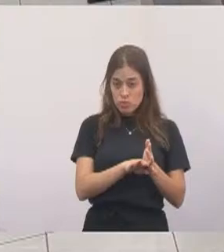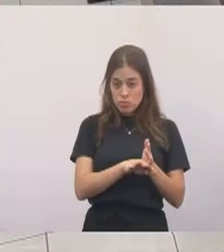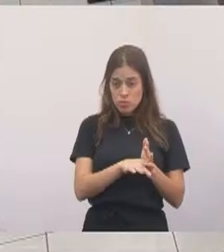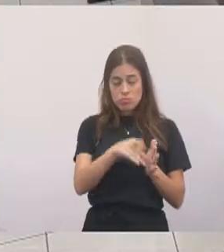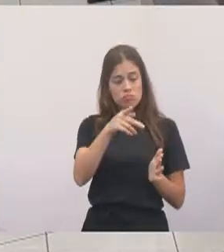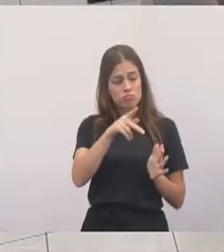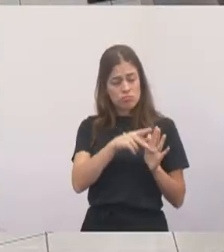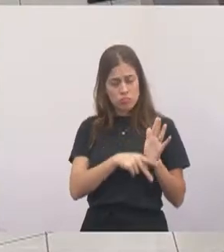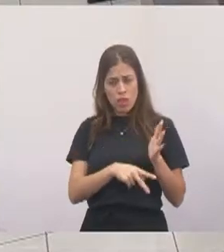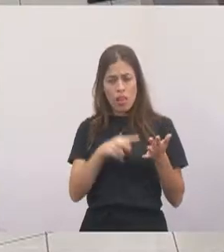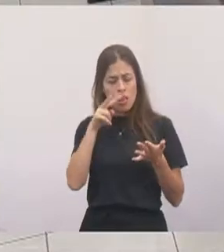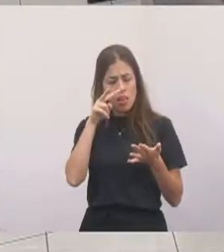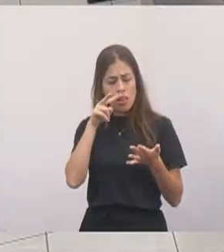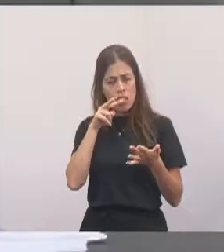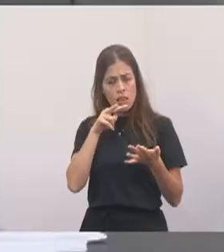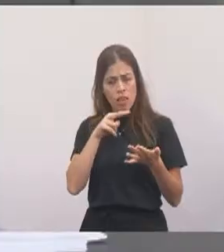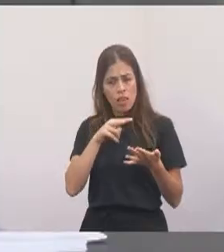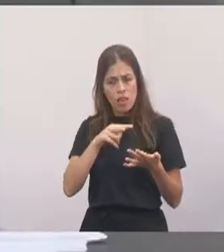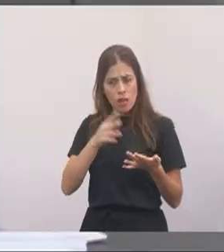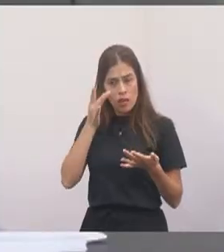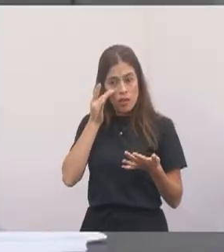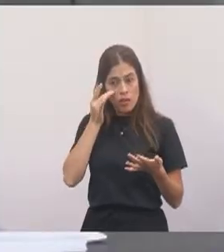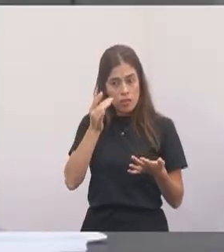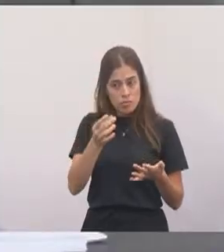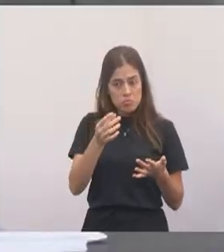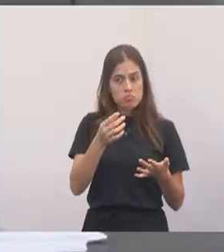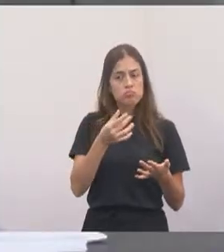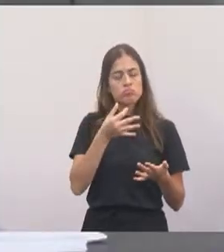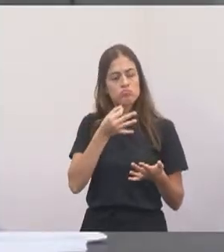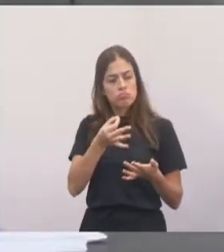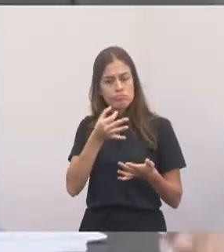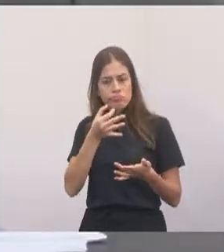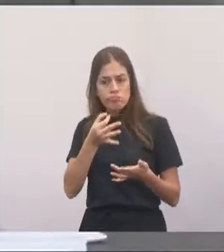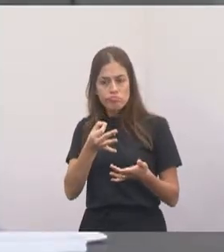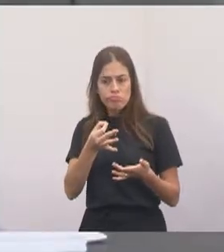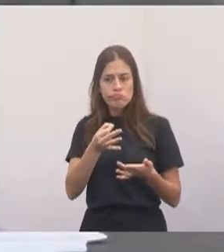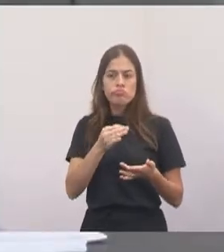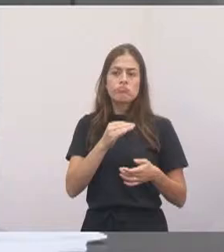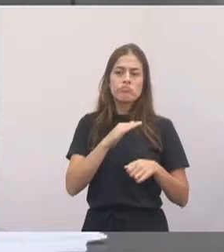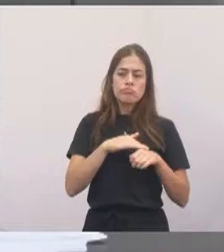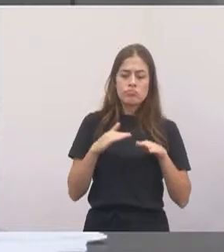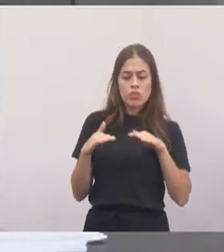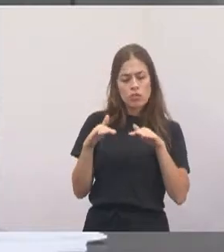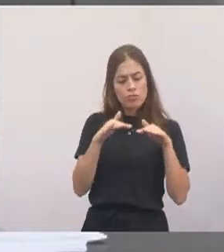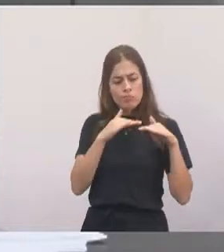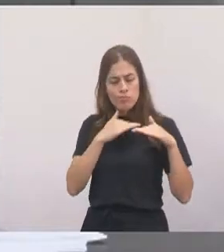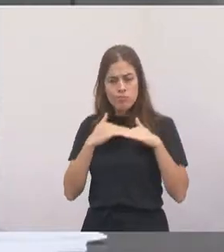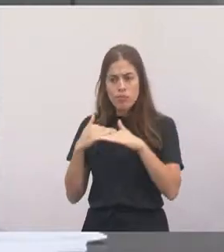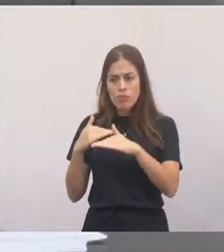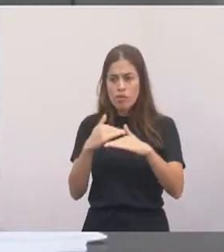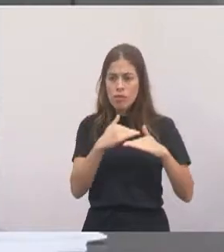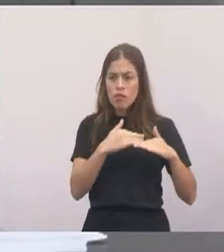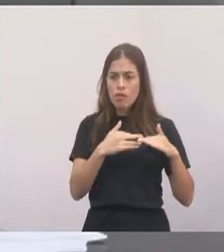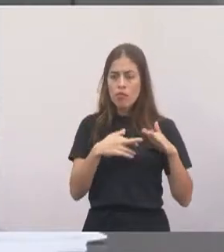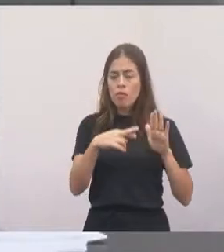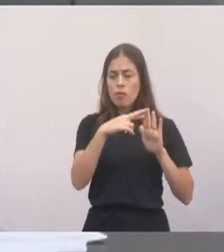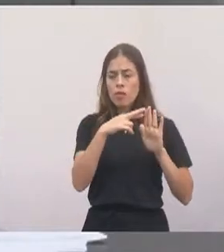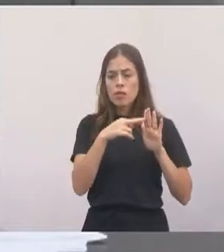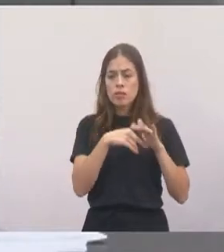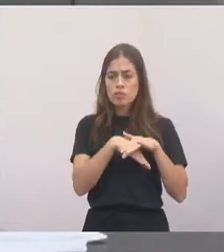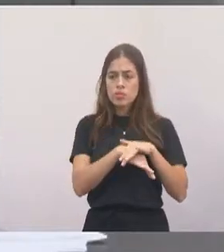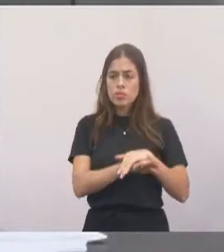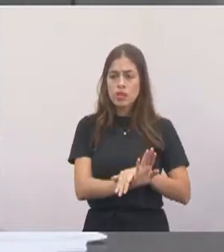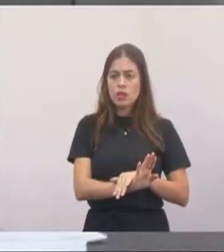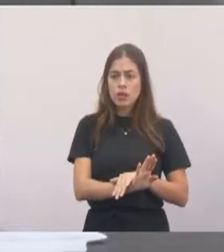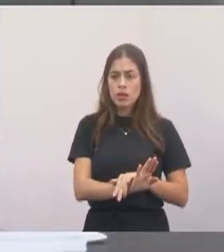eu li atentamente, não é? Os argumentos, fiz aqui a compatibilidade com o regimento interno. Eu acho